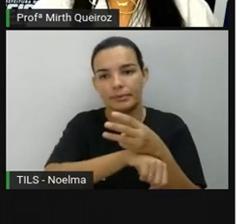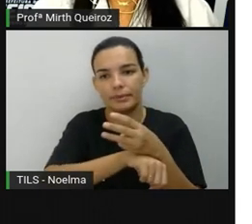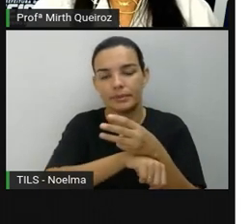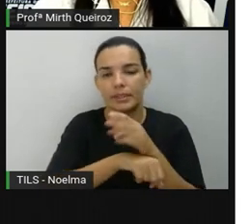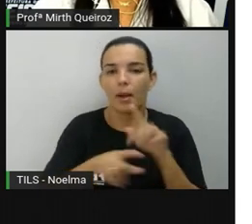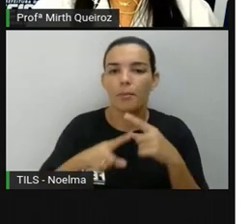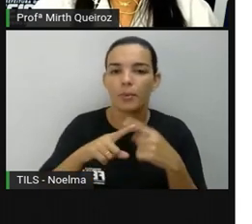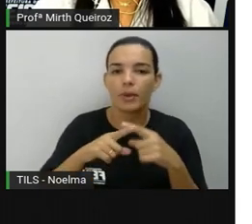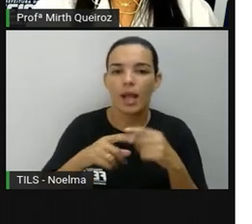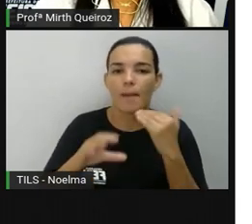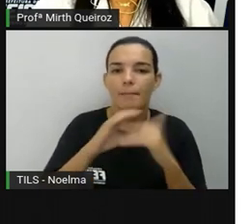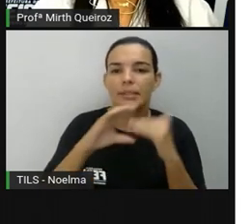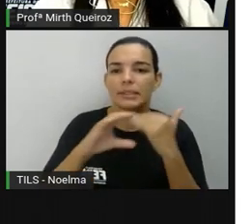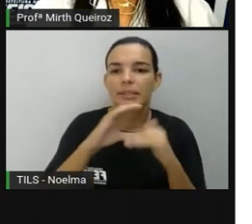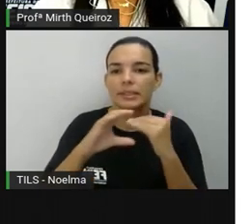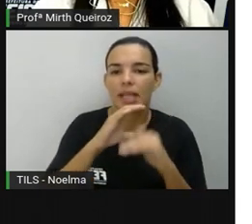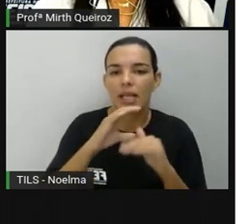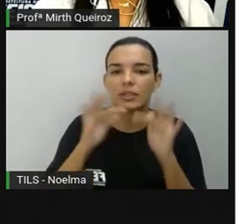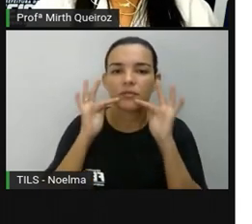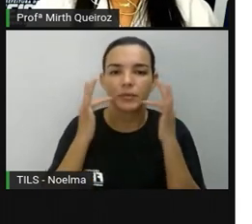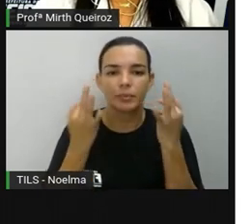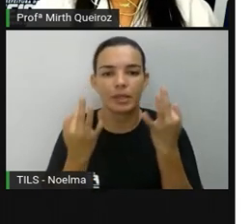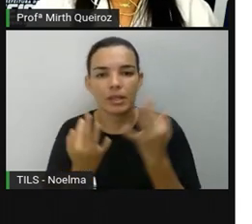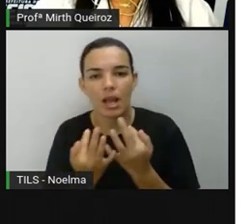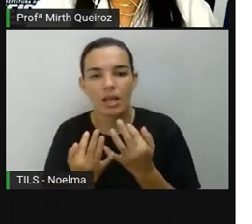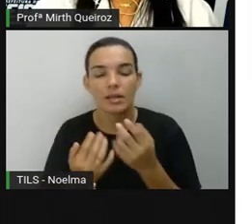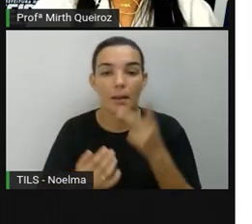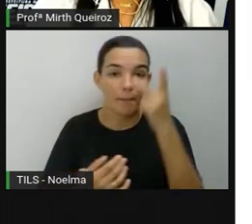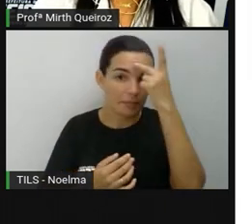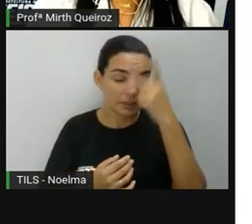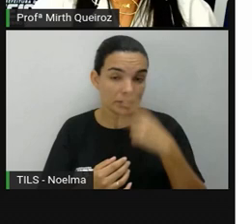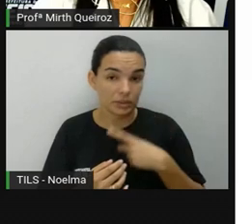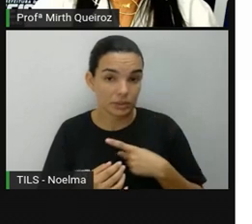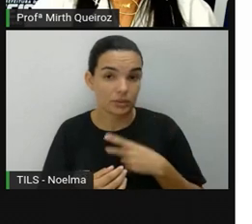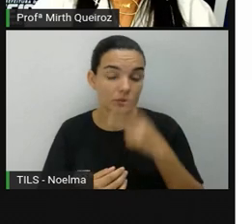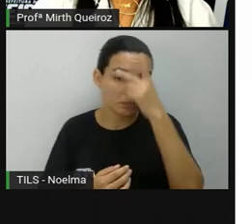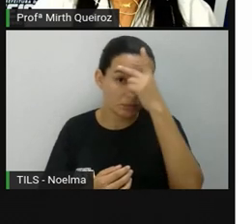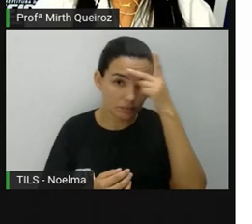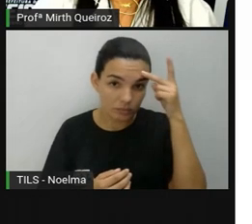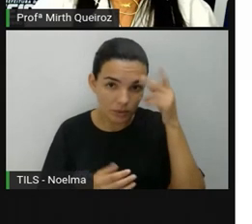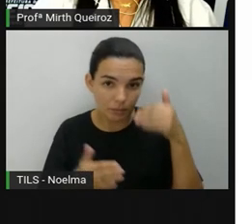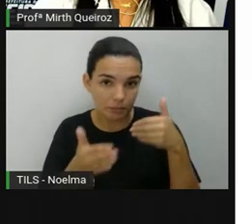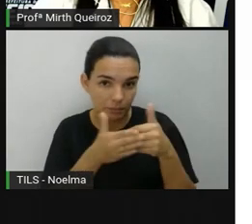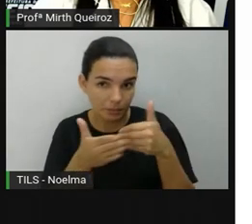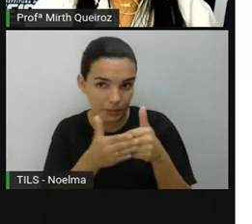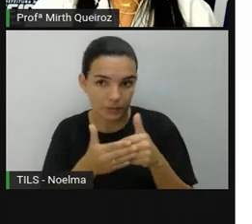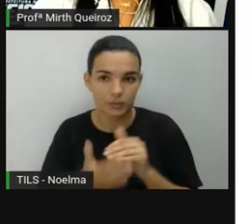geralmente é passado aí só para familiares e amigos, pessoas mais próximas.